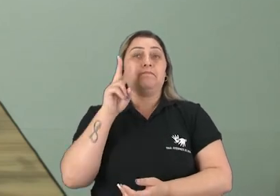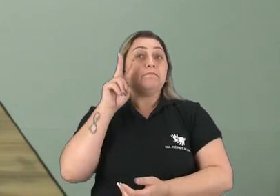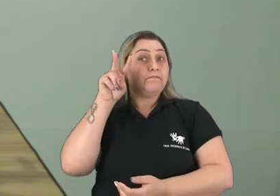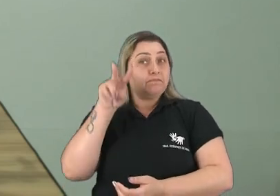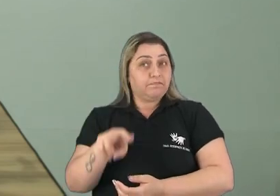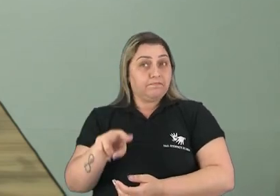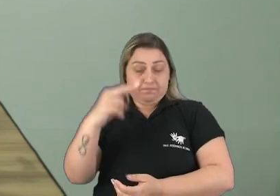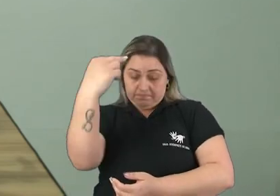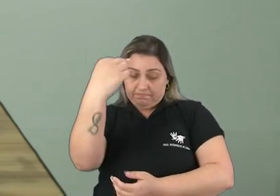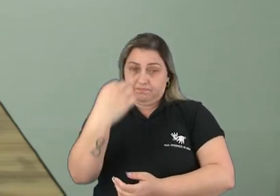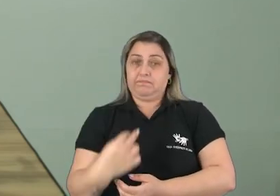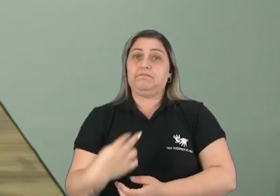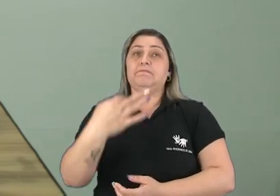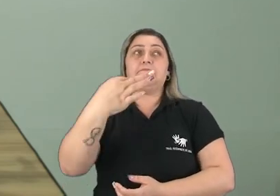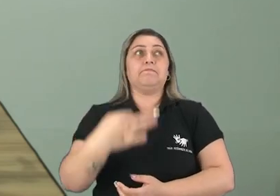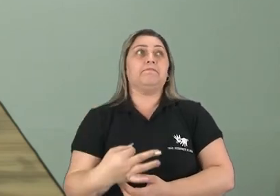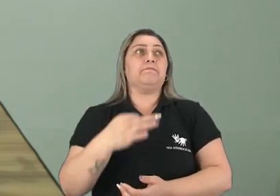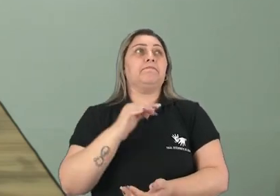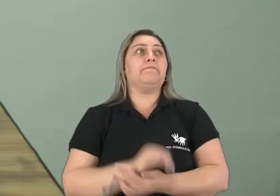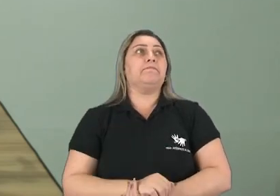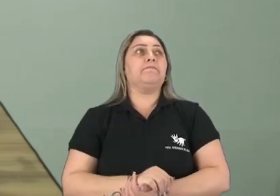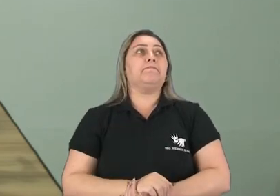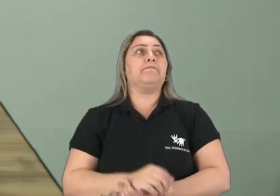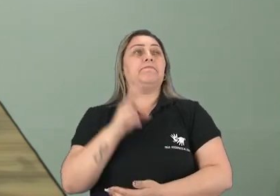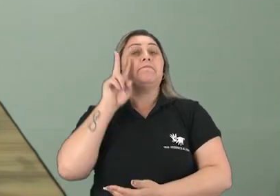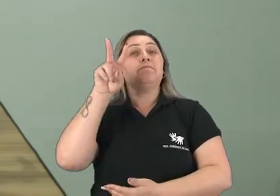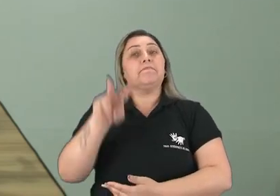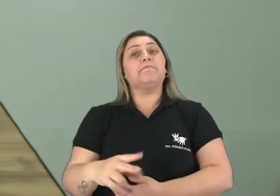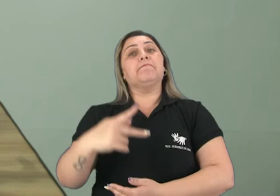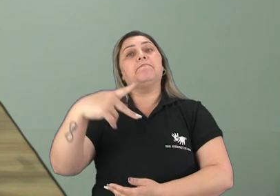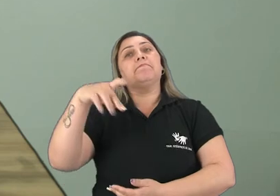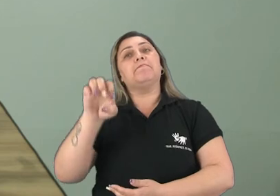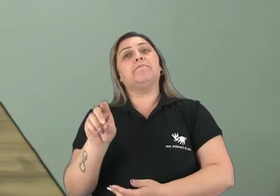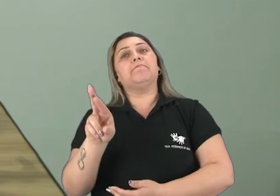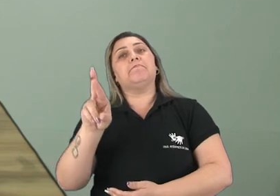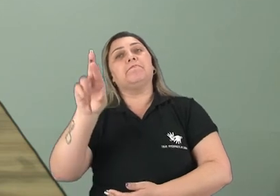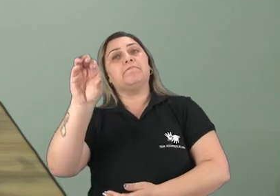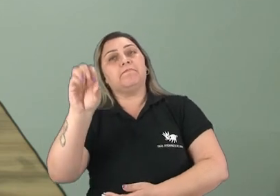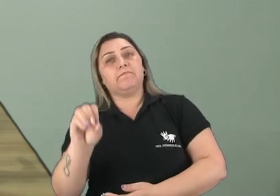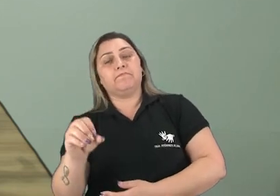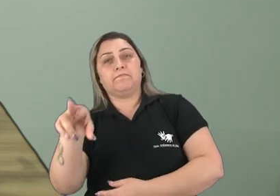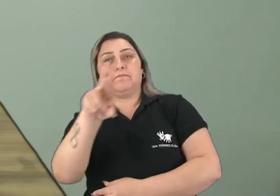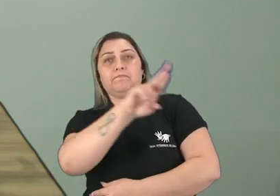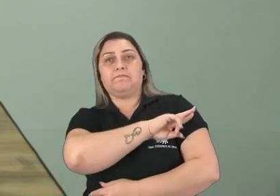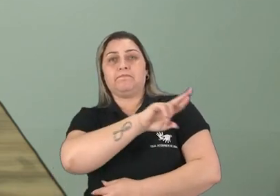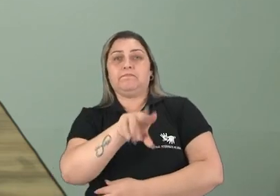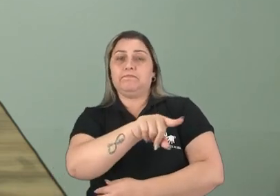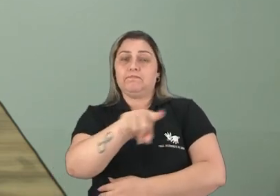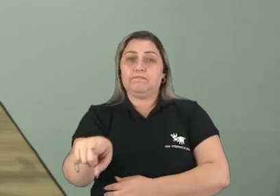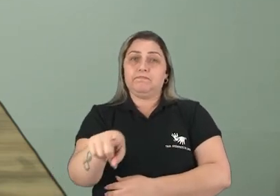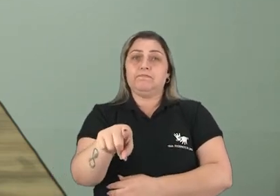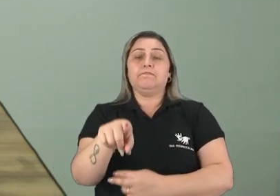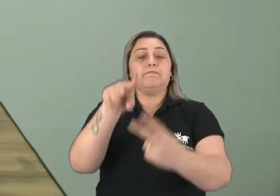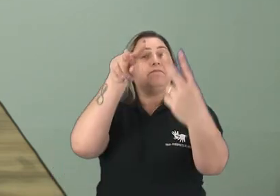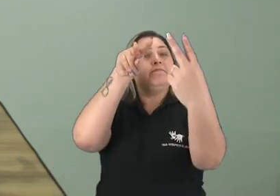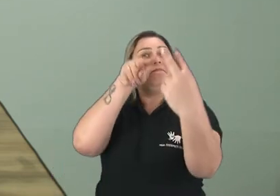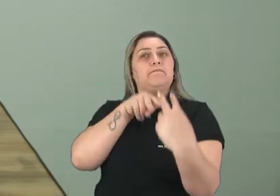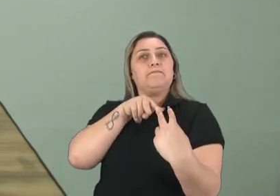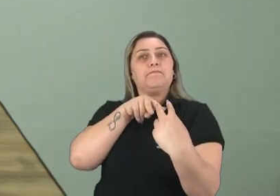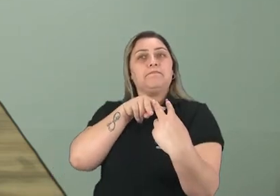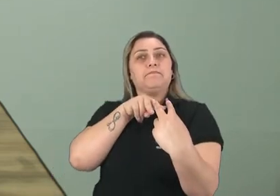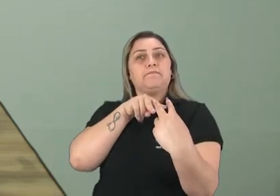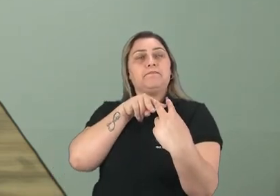mim, certo? Aqui eu estou olhando para o Pedro, que está representando vocês, e ele está olhando para mim.